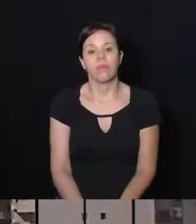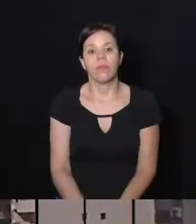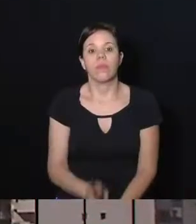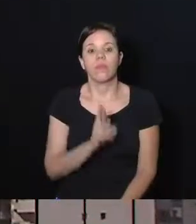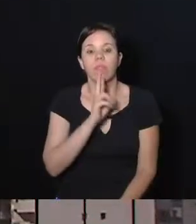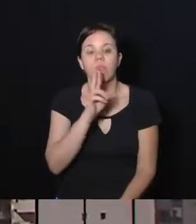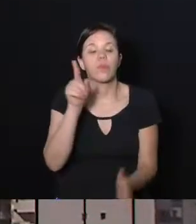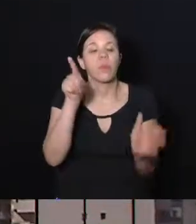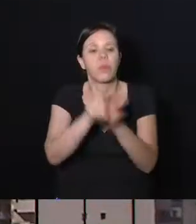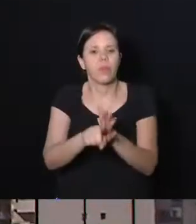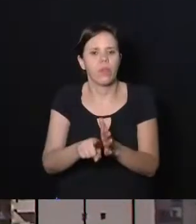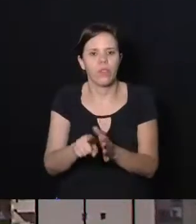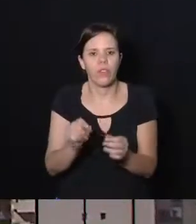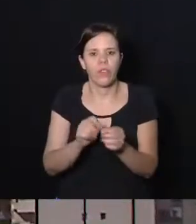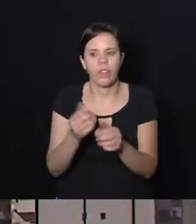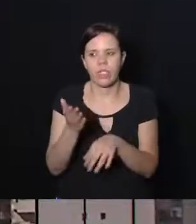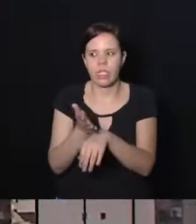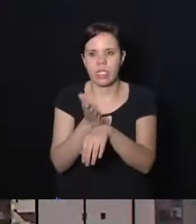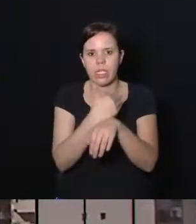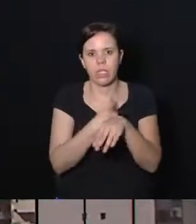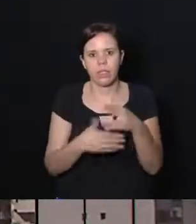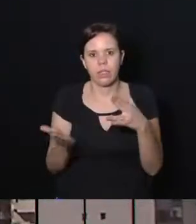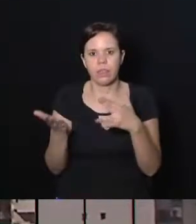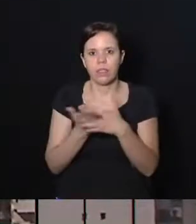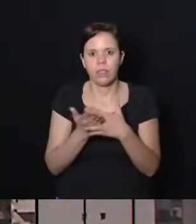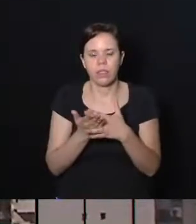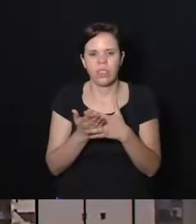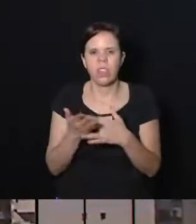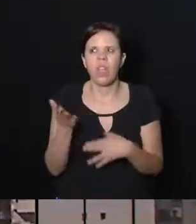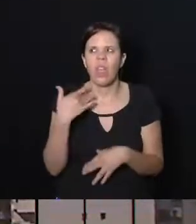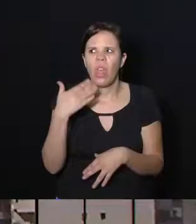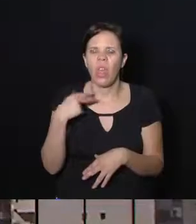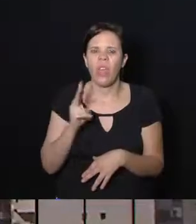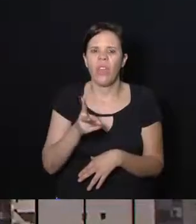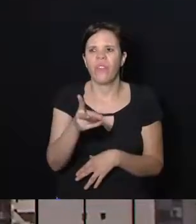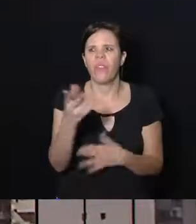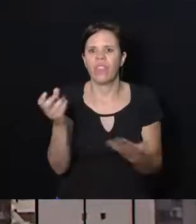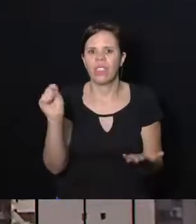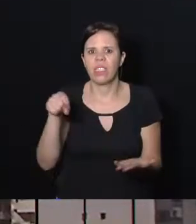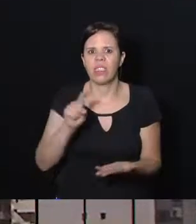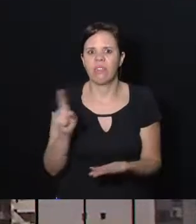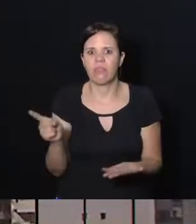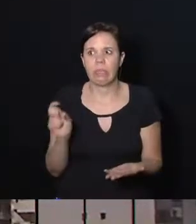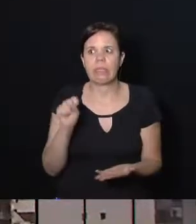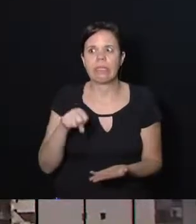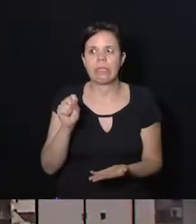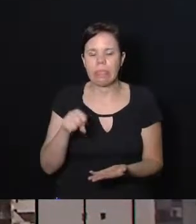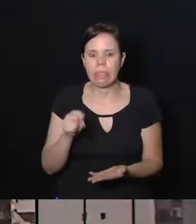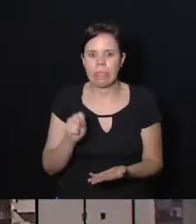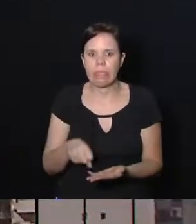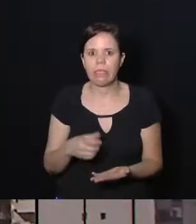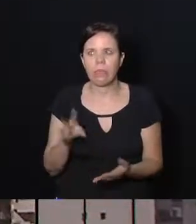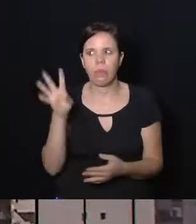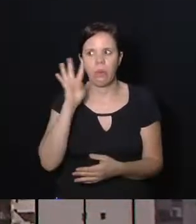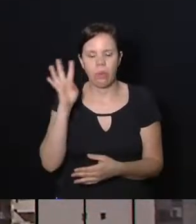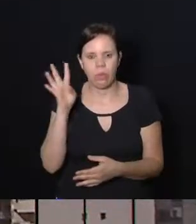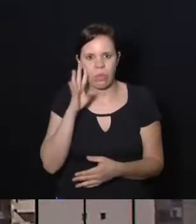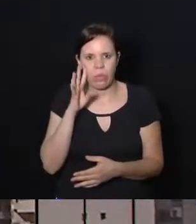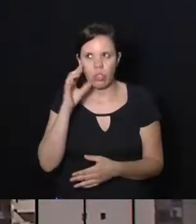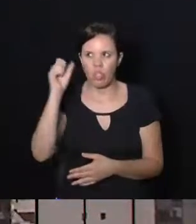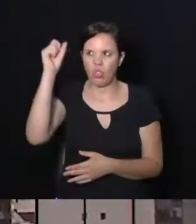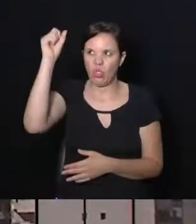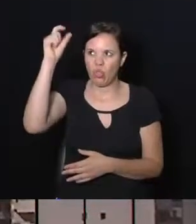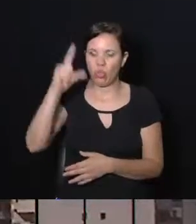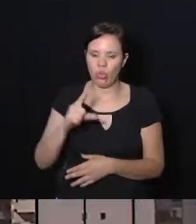Respondendo à pergunta que eu fiz antes do intervalo, o calor vai continuar? Vai sim, viu? Esta quarta-feira o sol